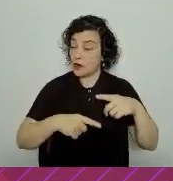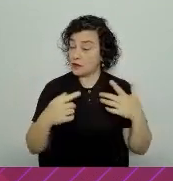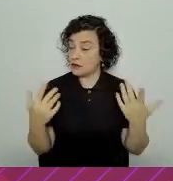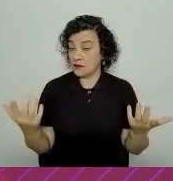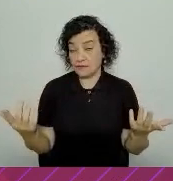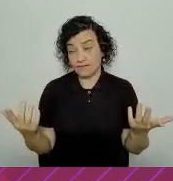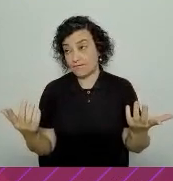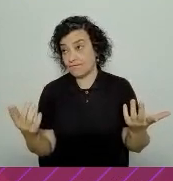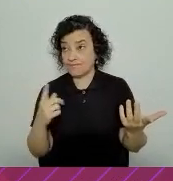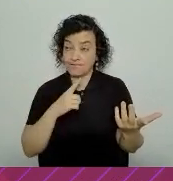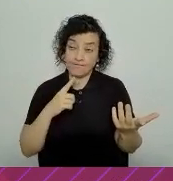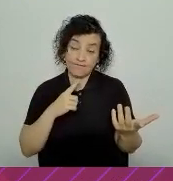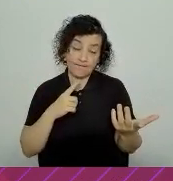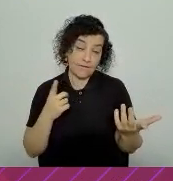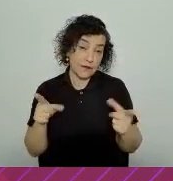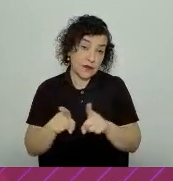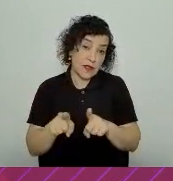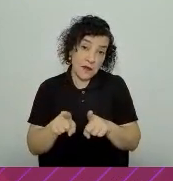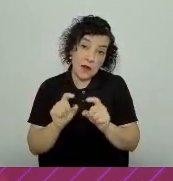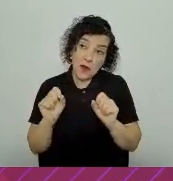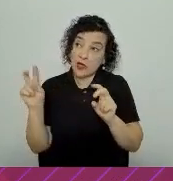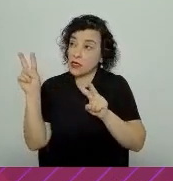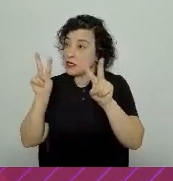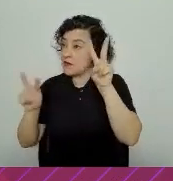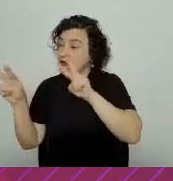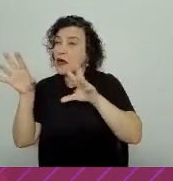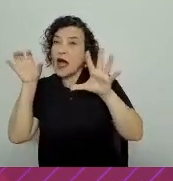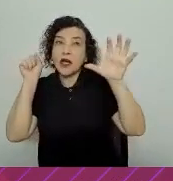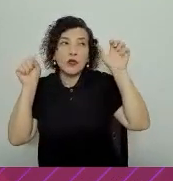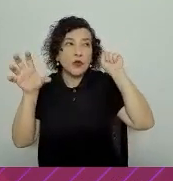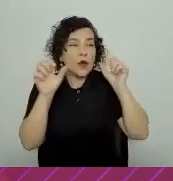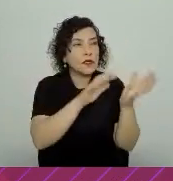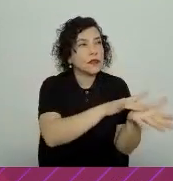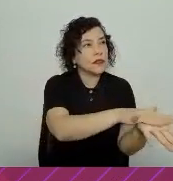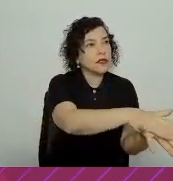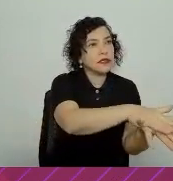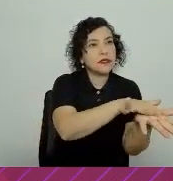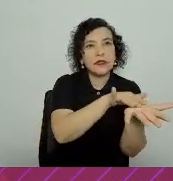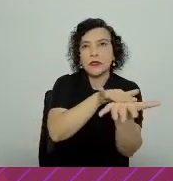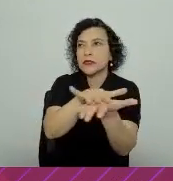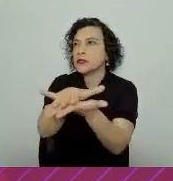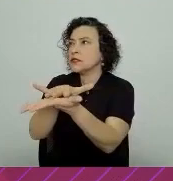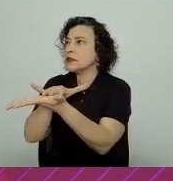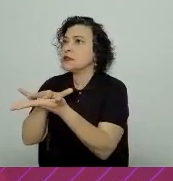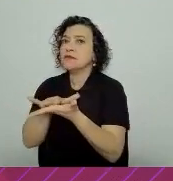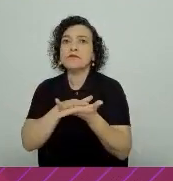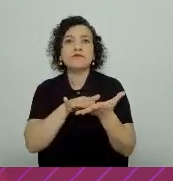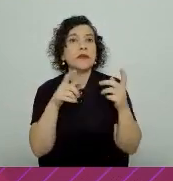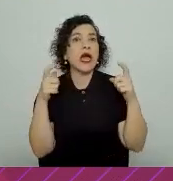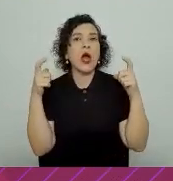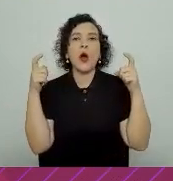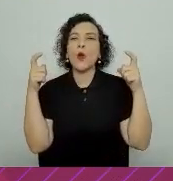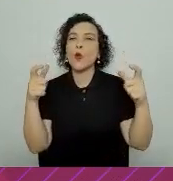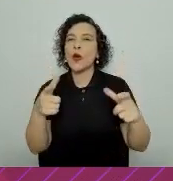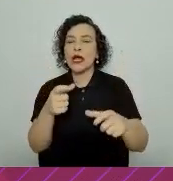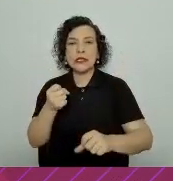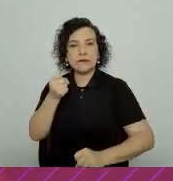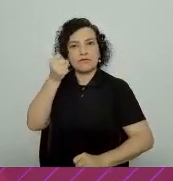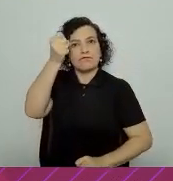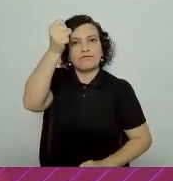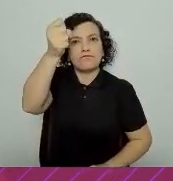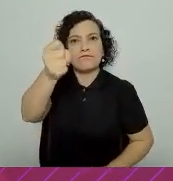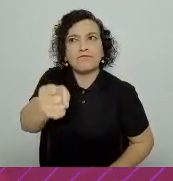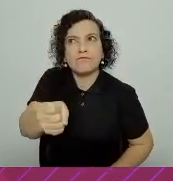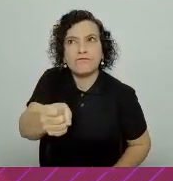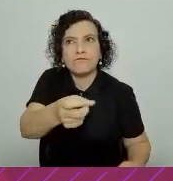vão ser visuais auditivos táteis vai ser um espaço imersivo e como